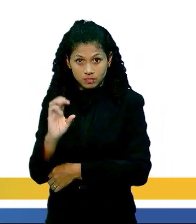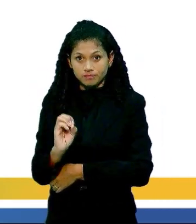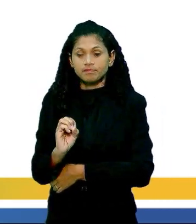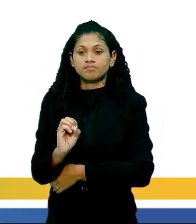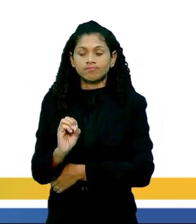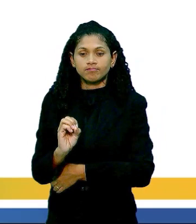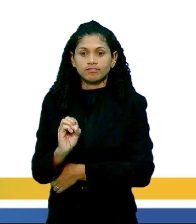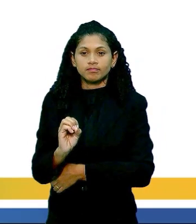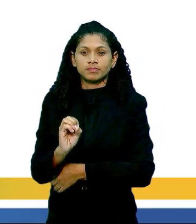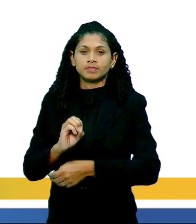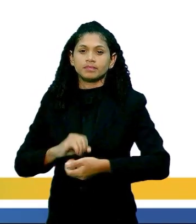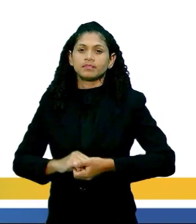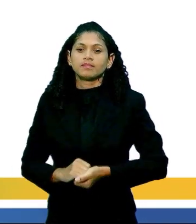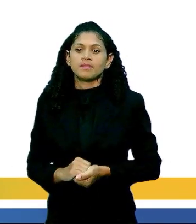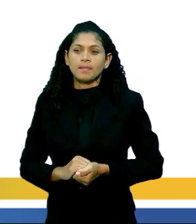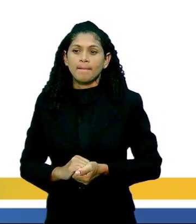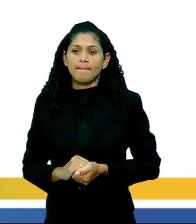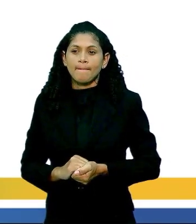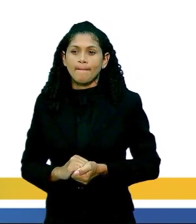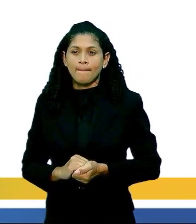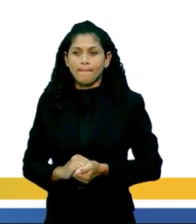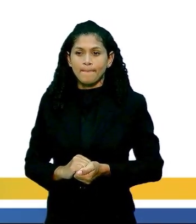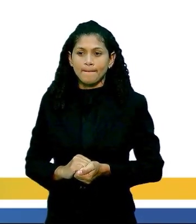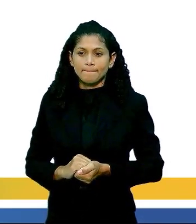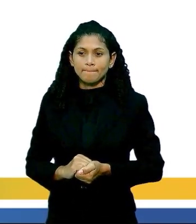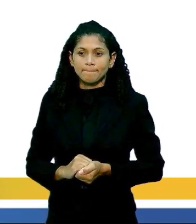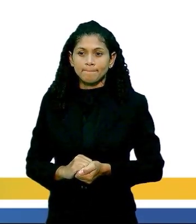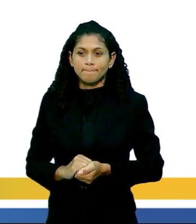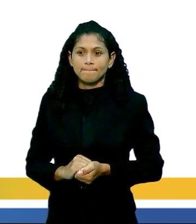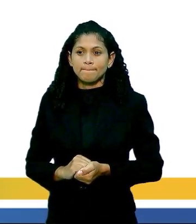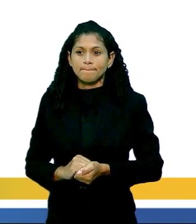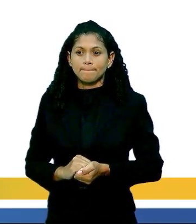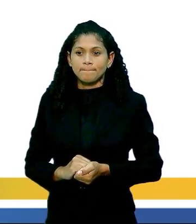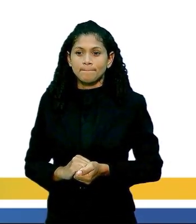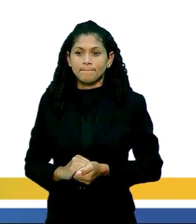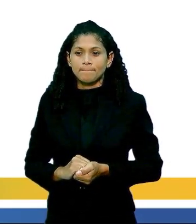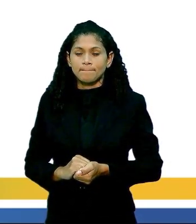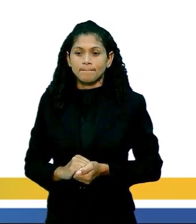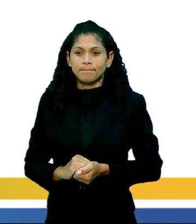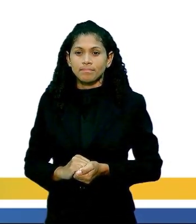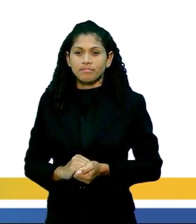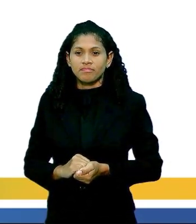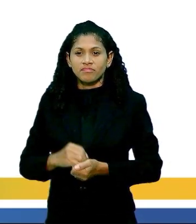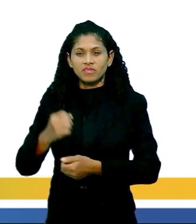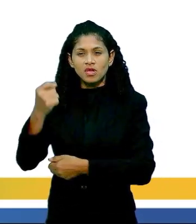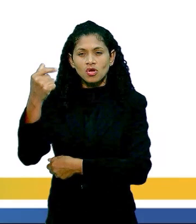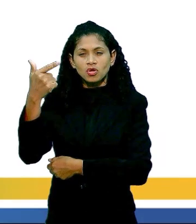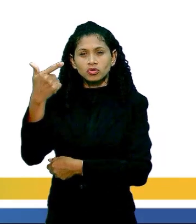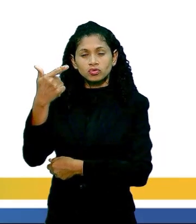Cara, eles atingiram o máximo aí lá, 2 mil indivíduos, lá em